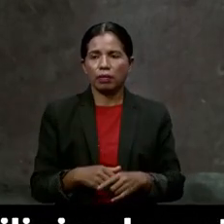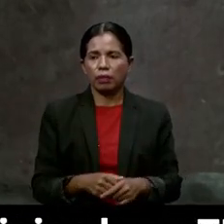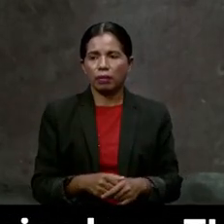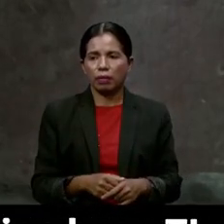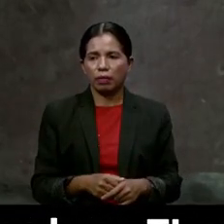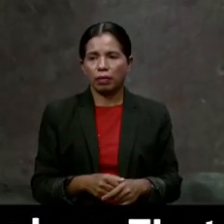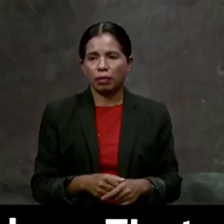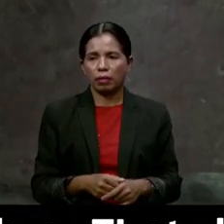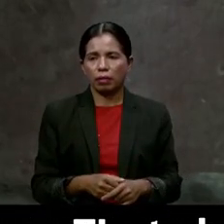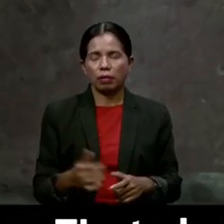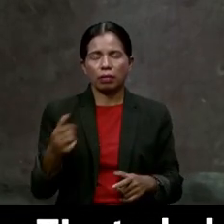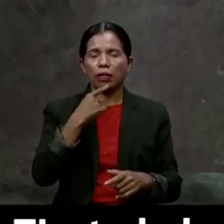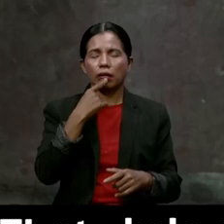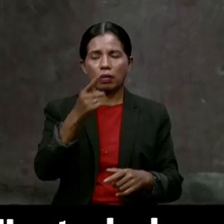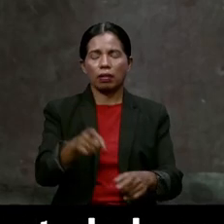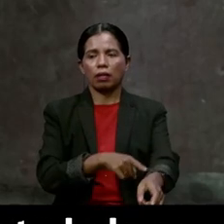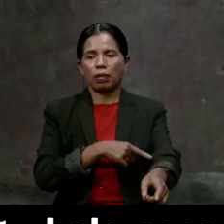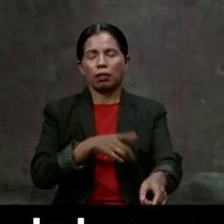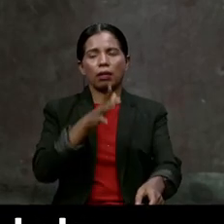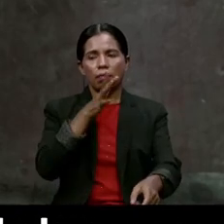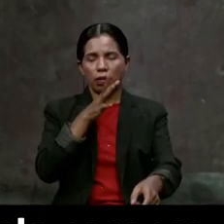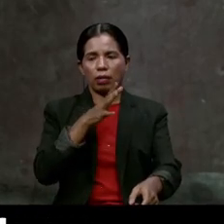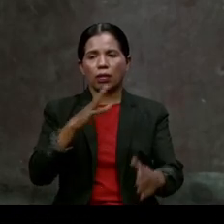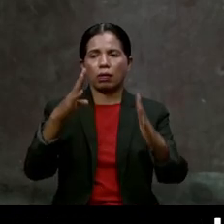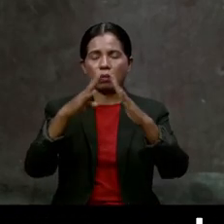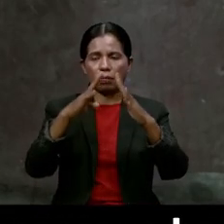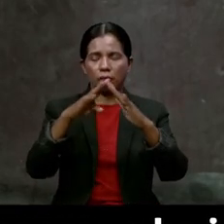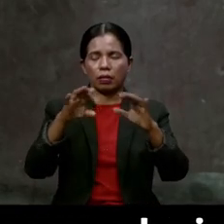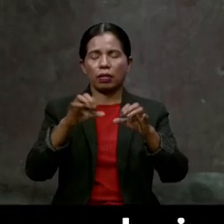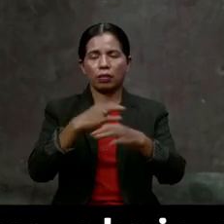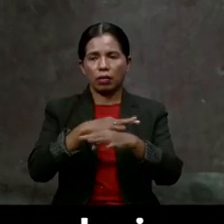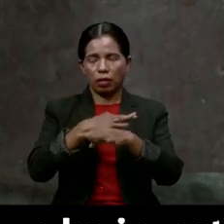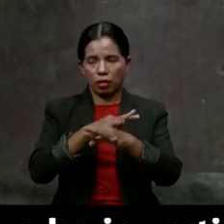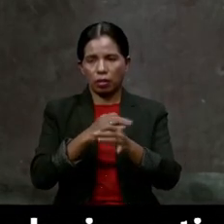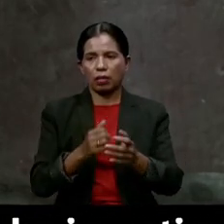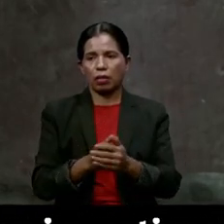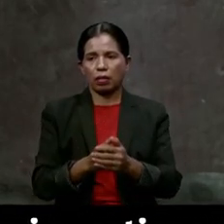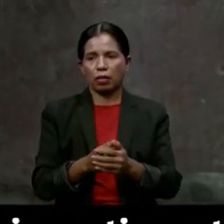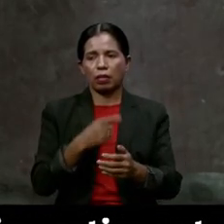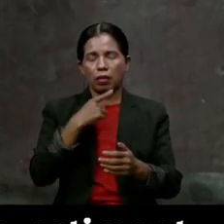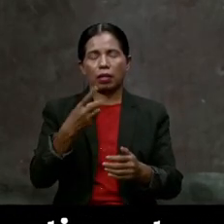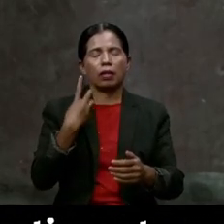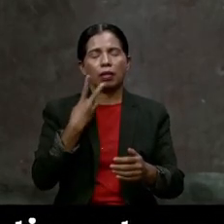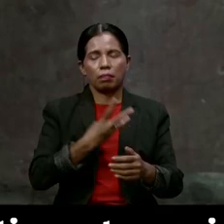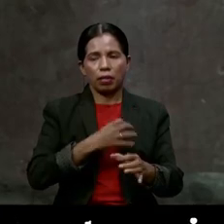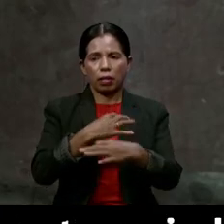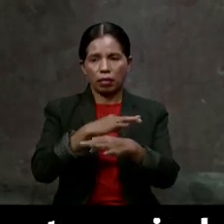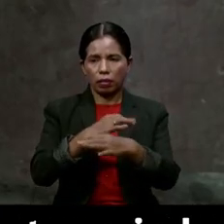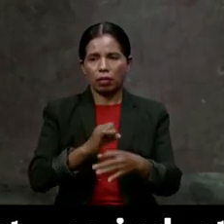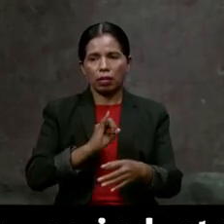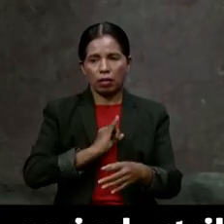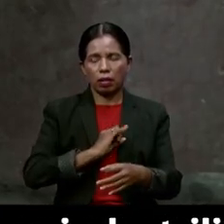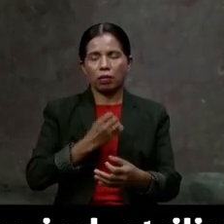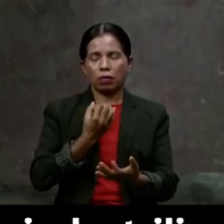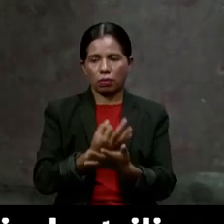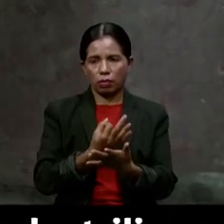Sira hatu te ke leurona ama umane atu hari a be ne ne hatu te ami. Ha o san iha ba